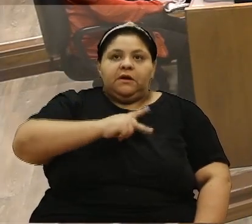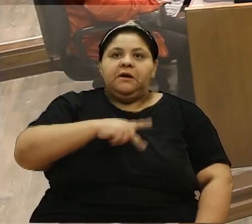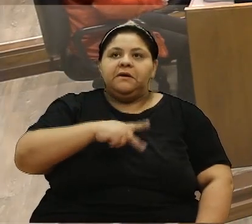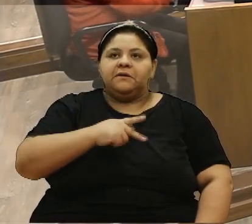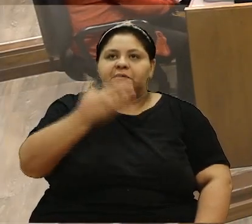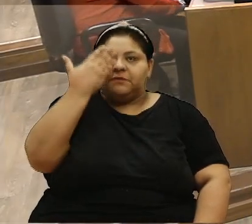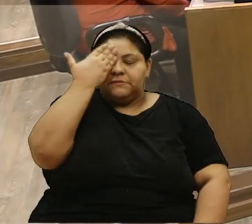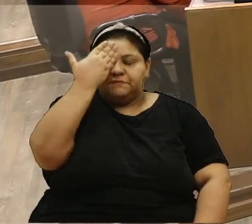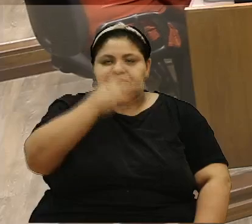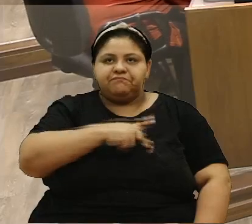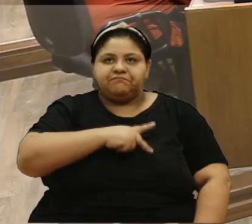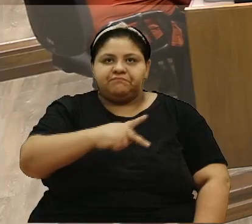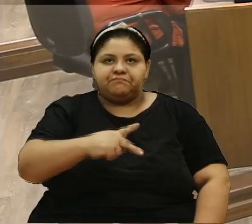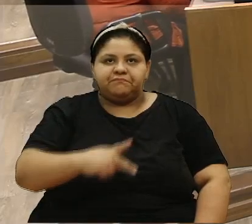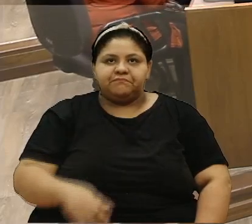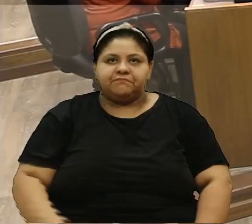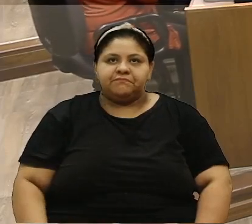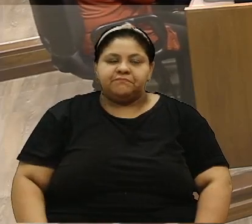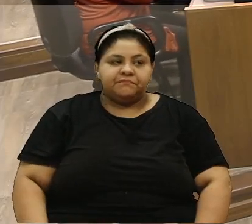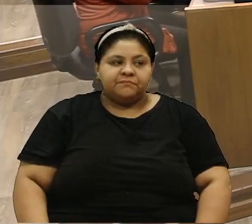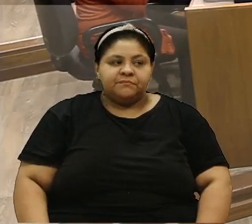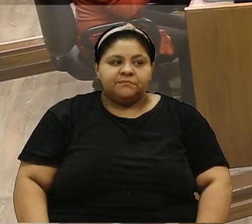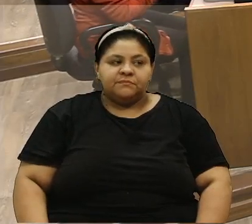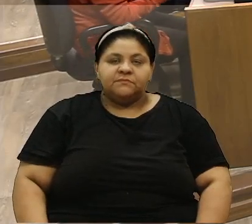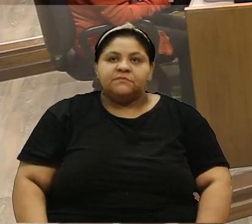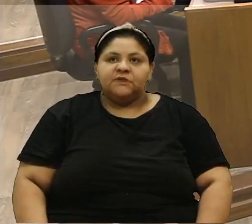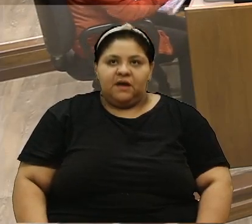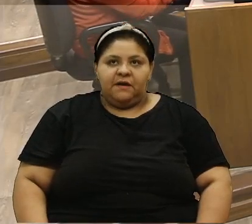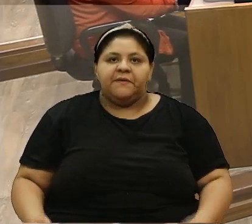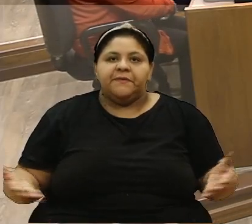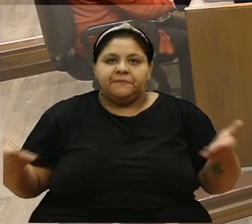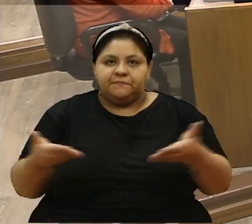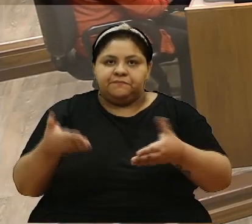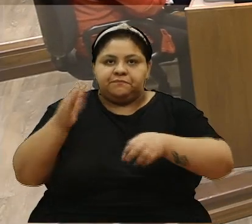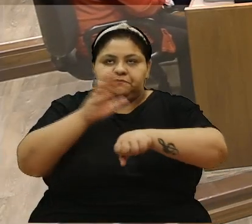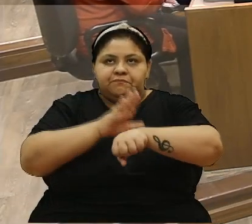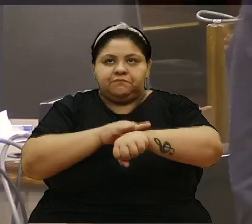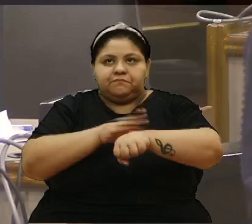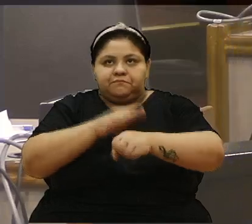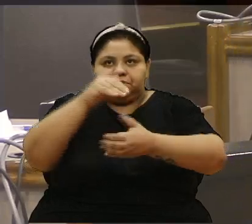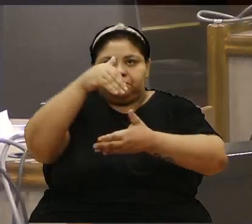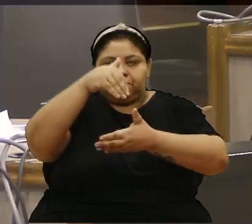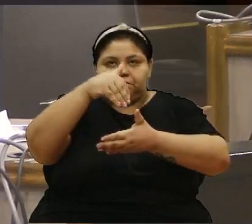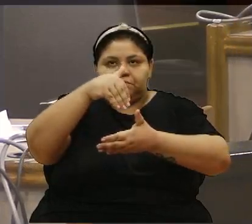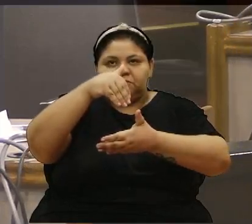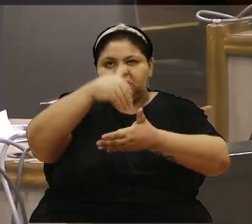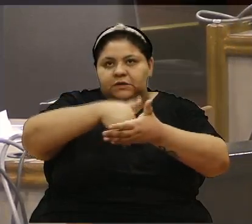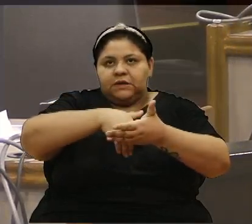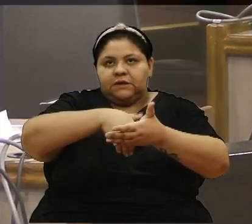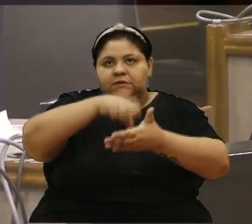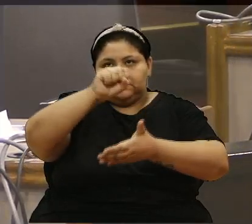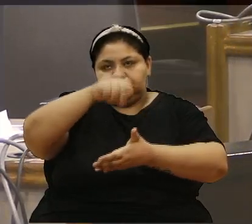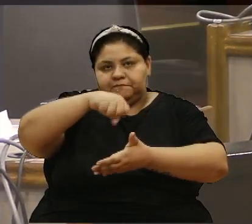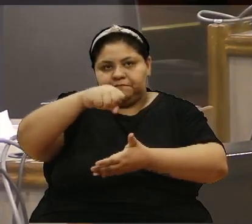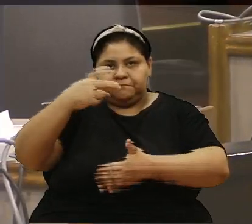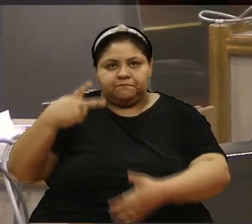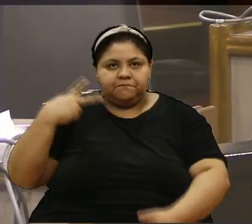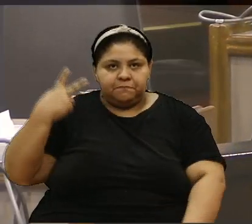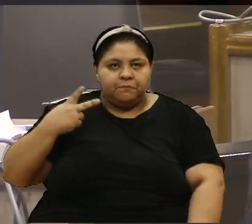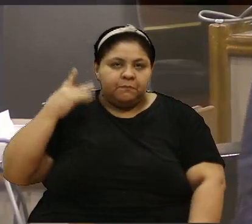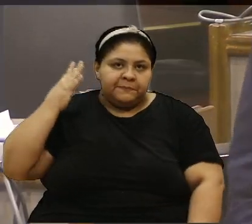Obrigado, presidente. Quero dizer que em momento oportuno votarei favorável, vereadora